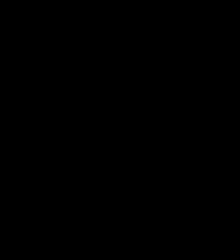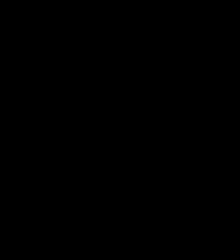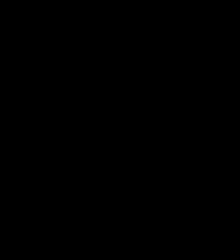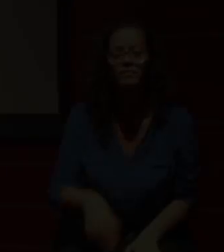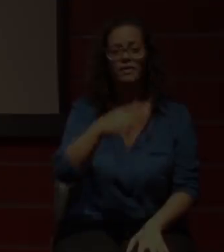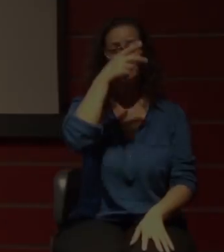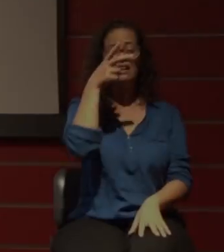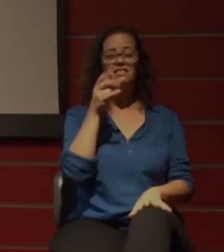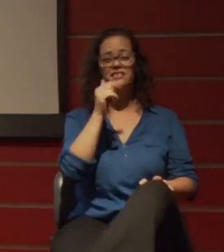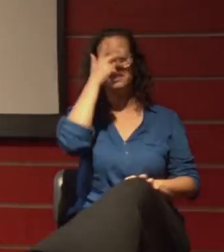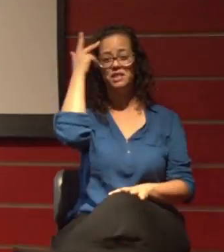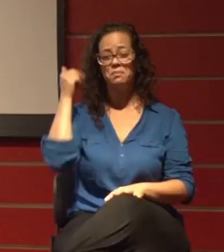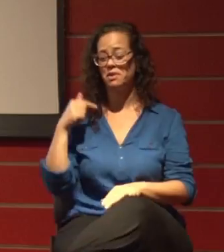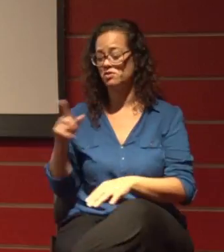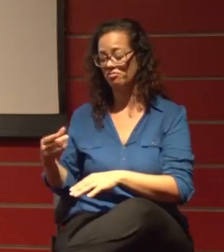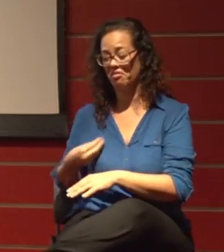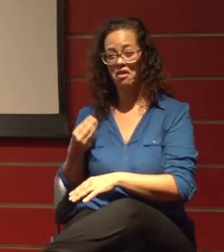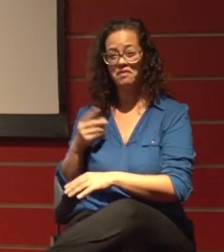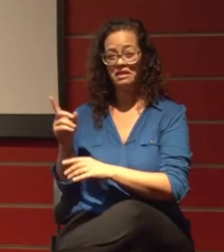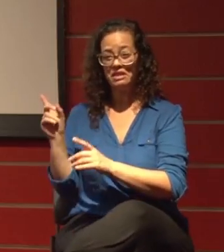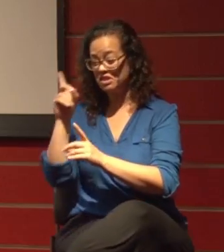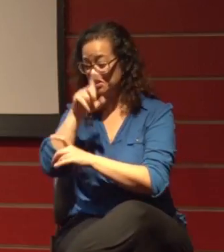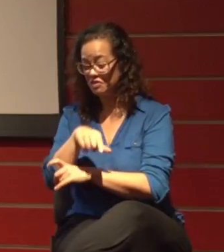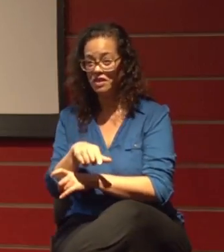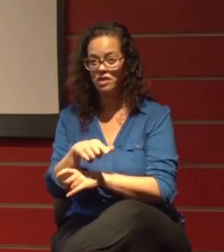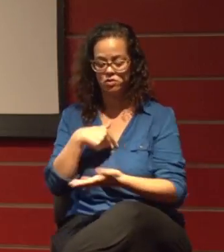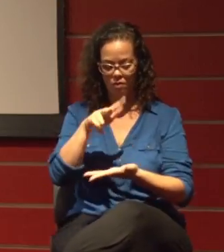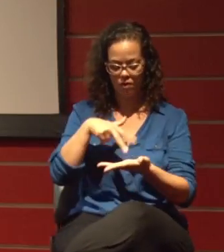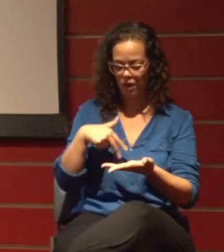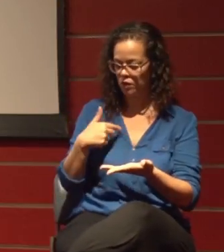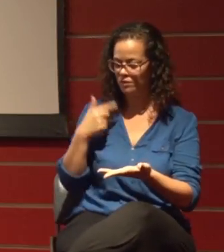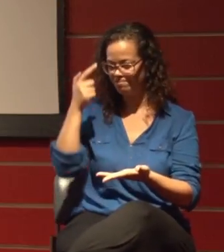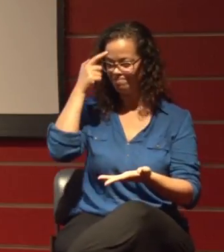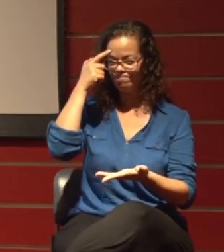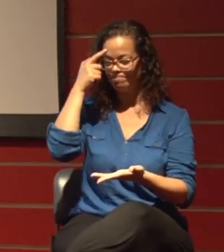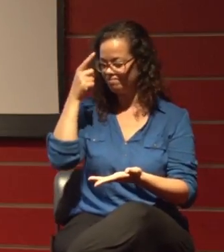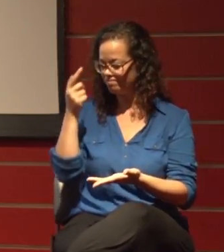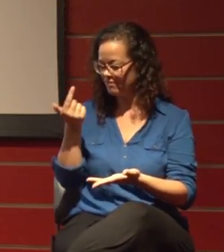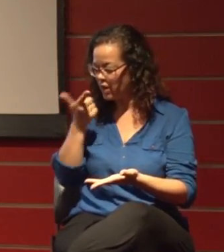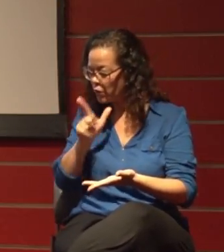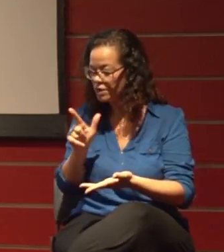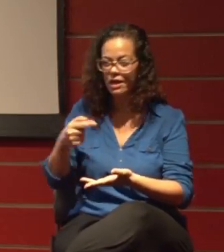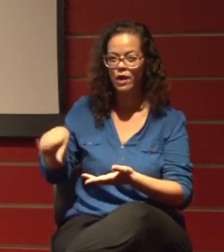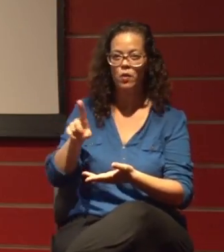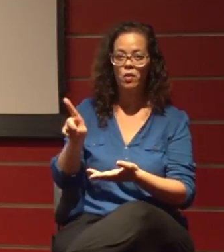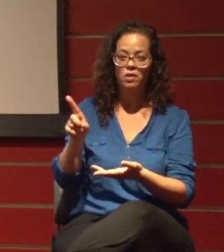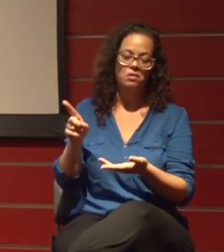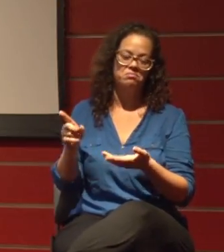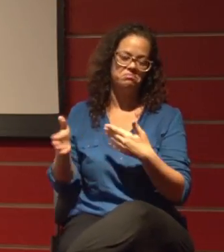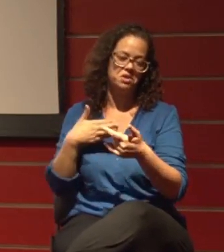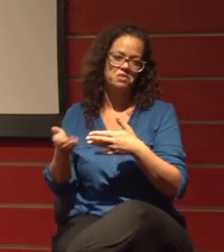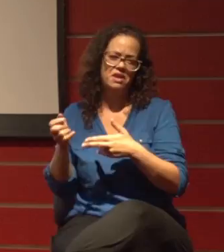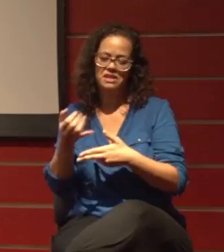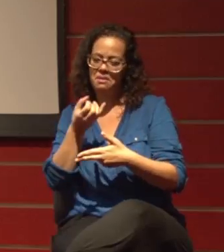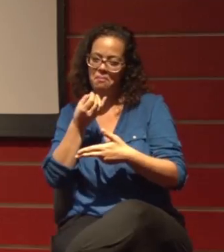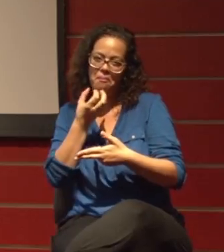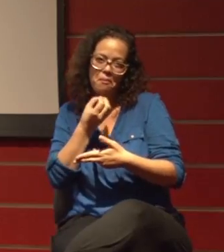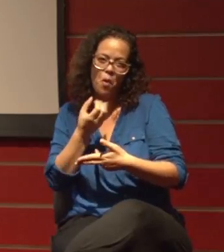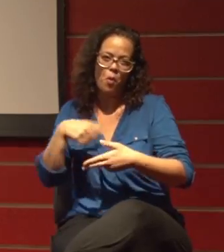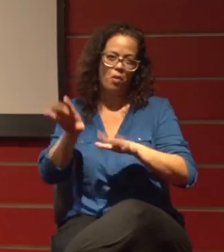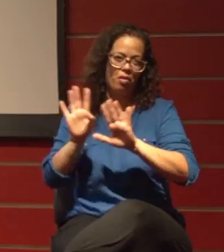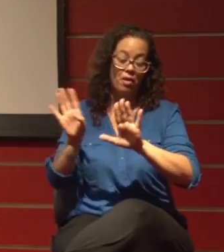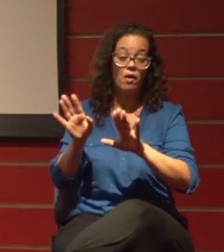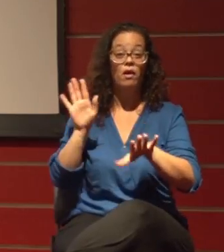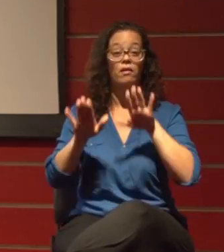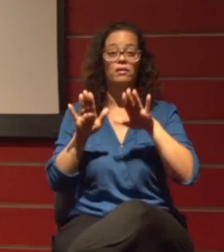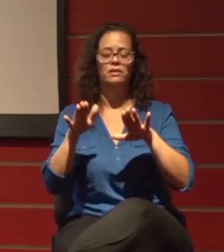pessoa vai conseguir Será que ela vai conseguir E torcendo para que consiga ou não Independente de ser o mocinho ou Vilão Porque a gente já se viu eu pelo menos já